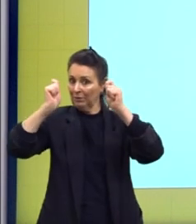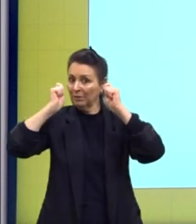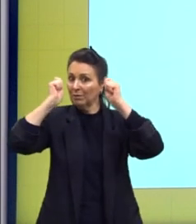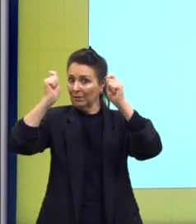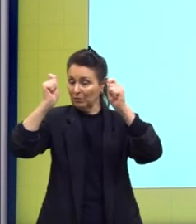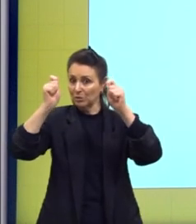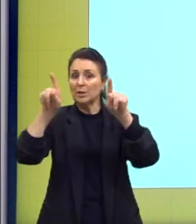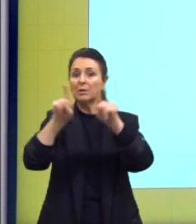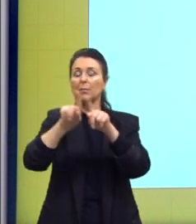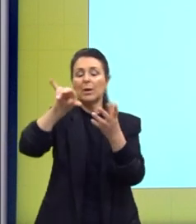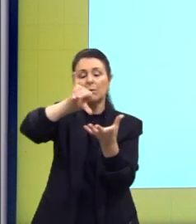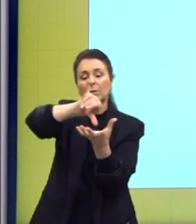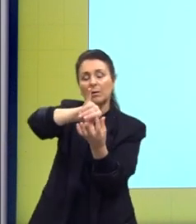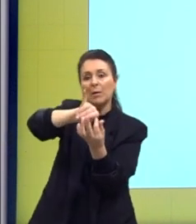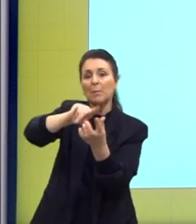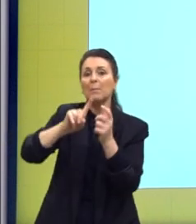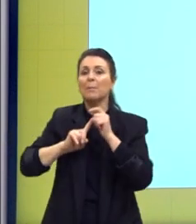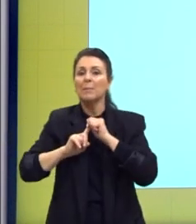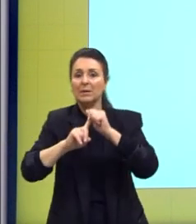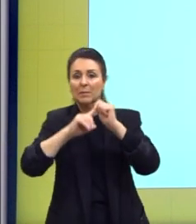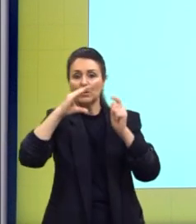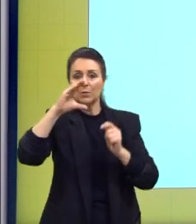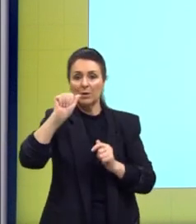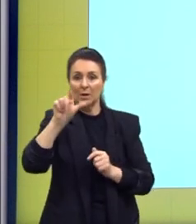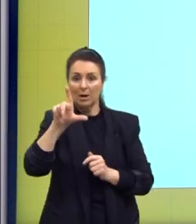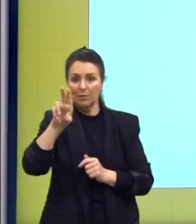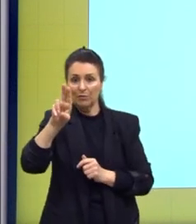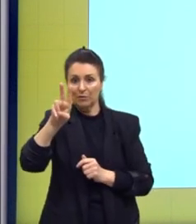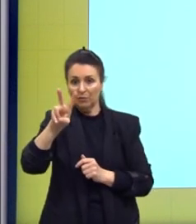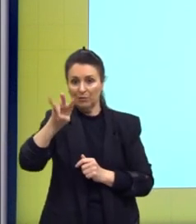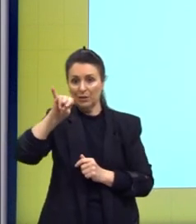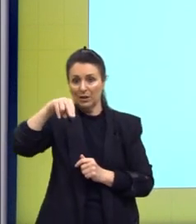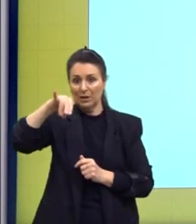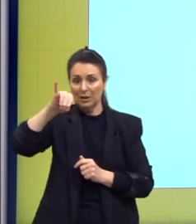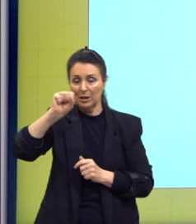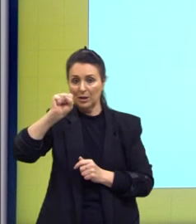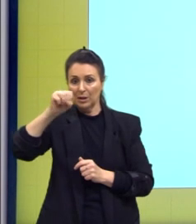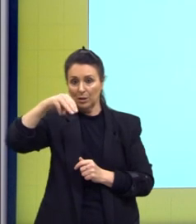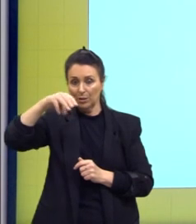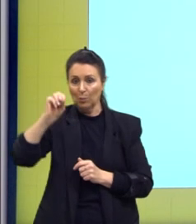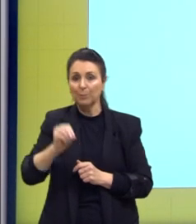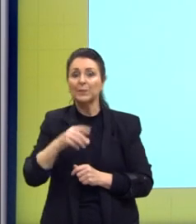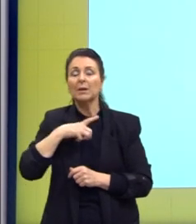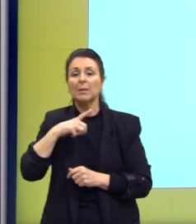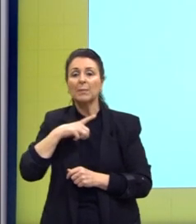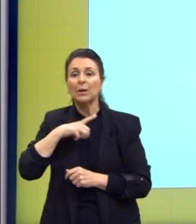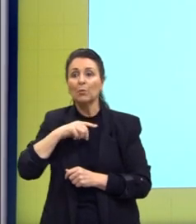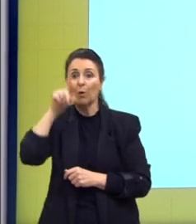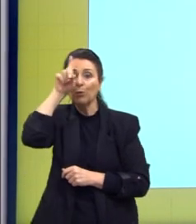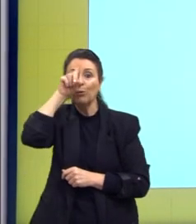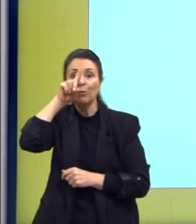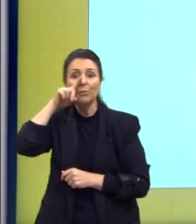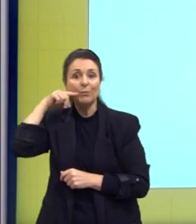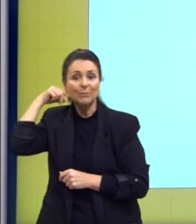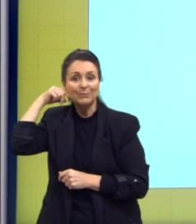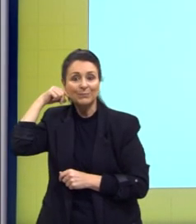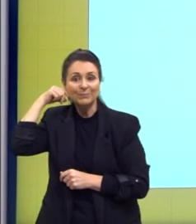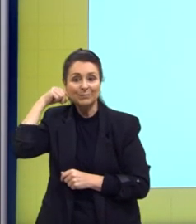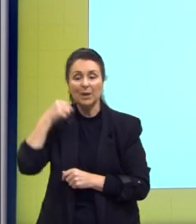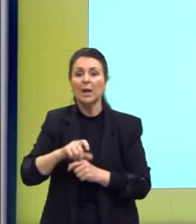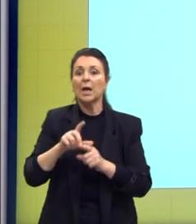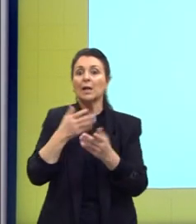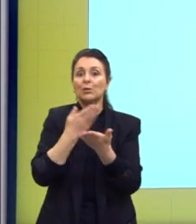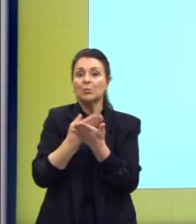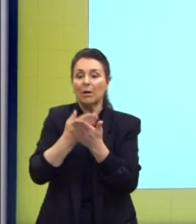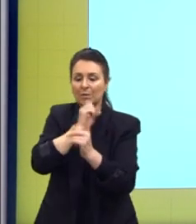capitalismo é principalmente o calvinismo EA que tem uma imagem do Max Weber que é um intelectual do século 20 já né um sociólogo que